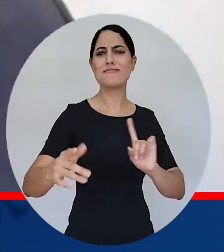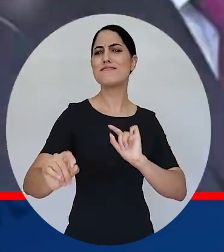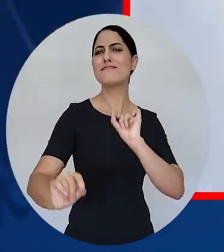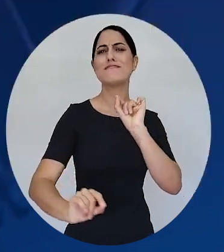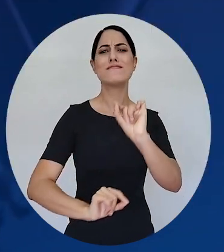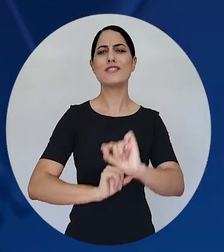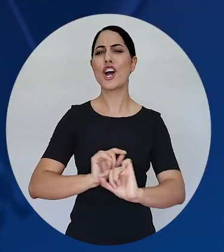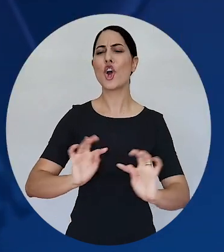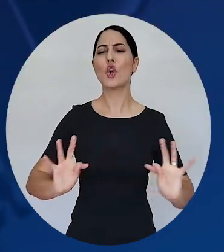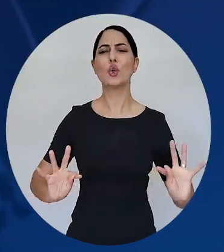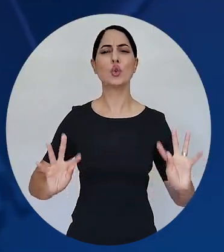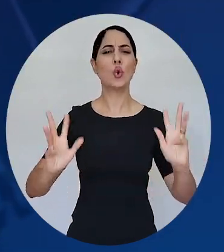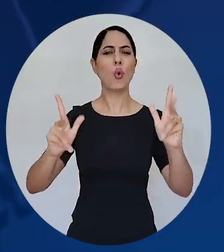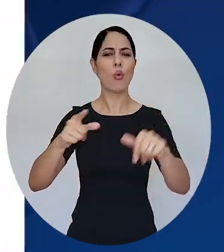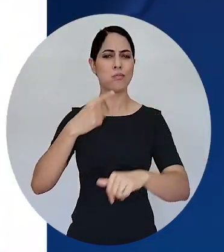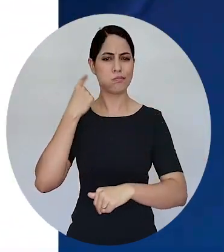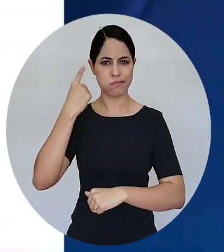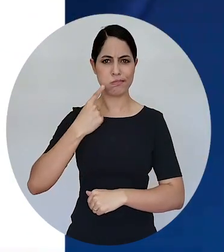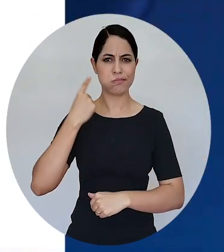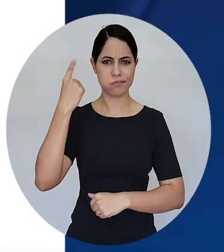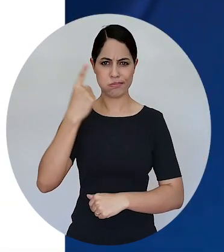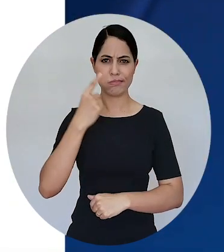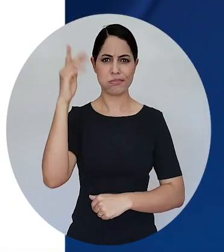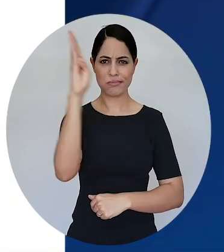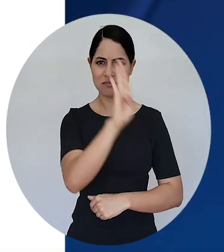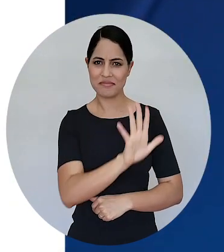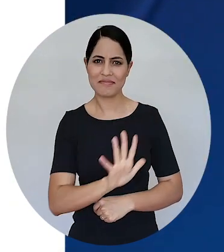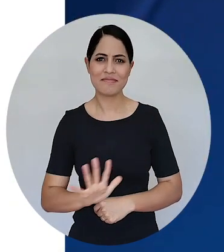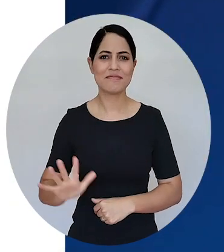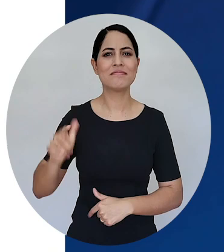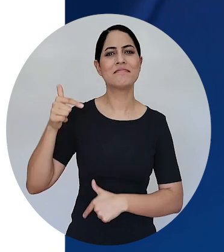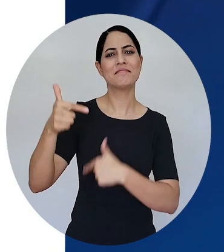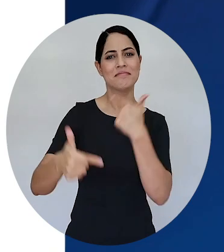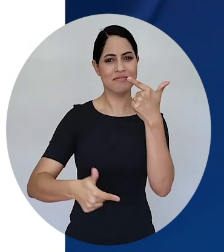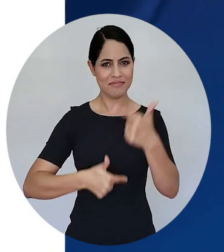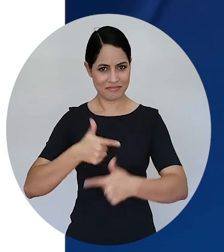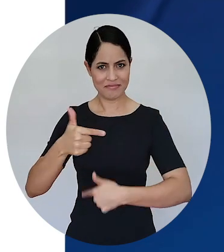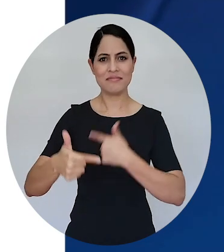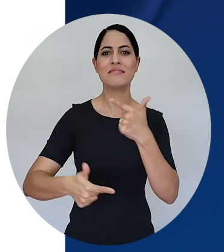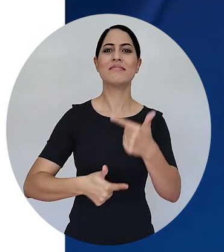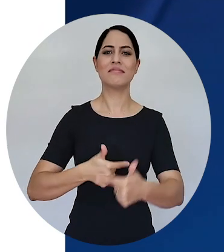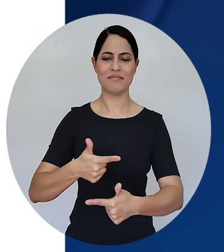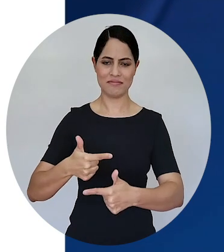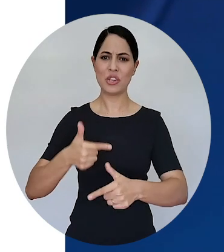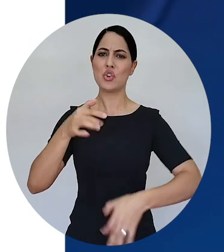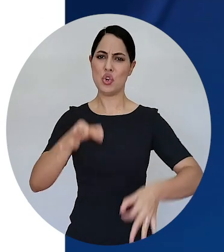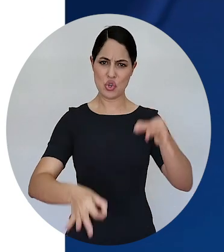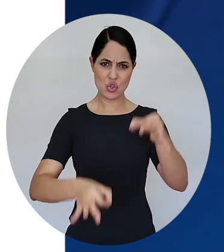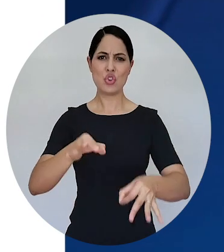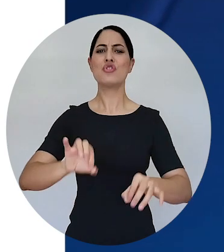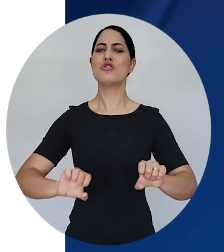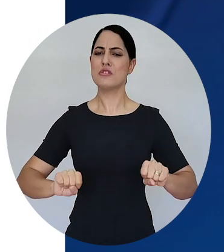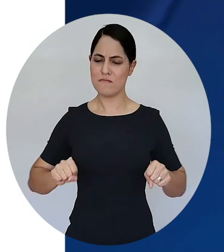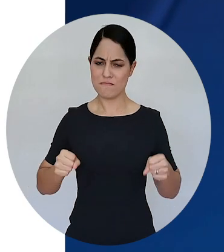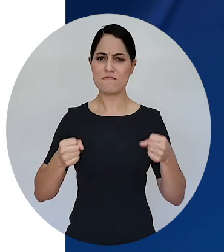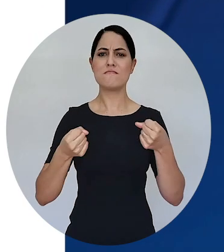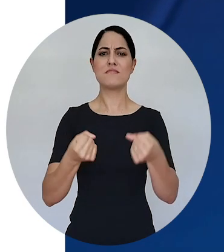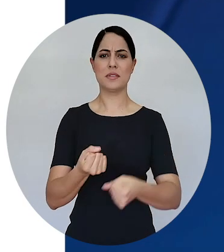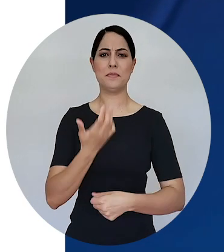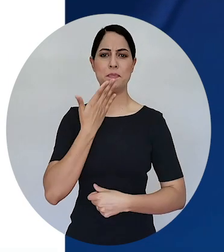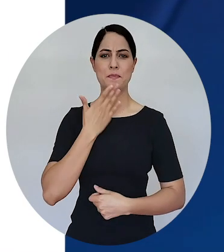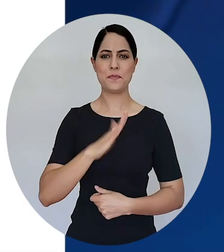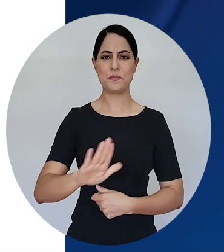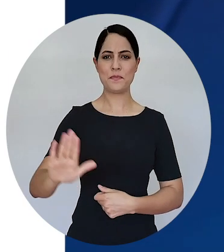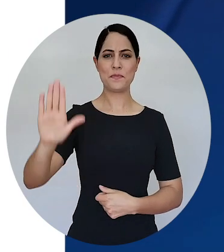se estendem, abre aspas, aos advogados e advogadas que constroem a entidade, batalham por justiça